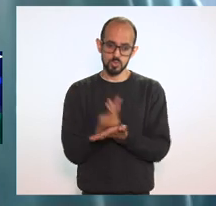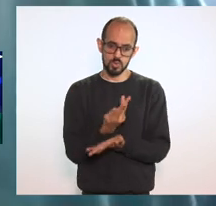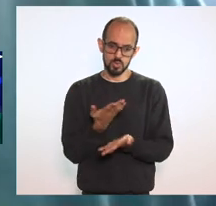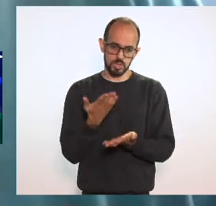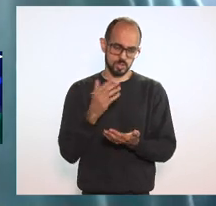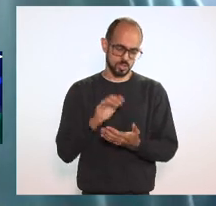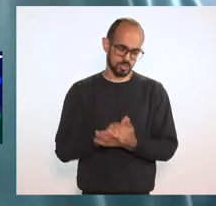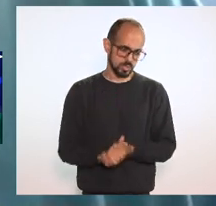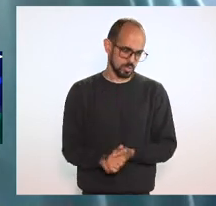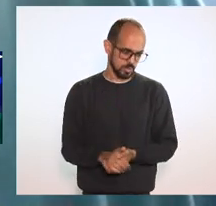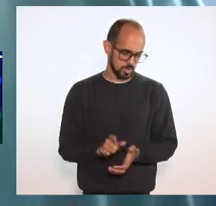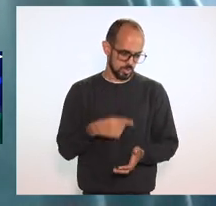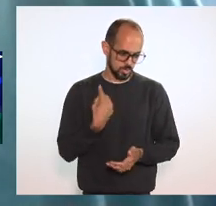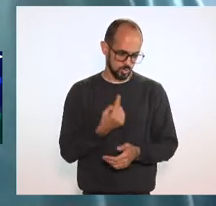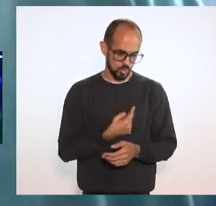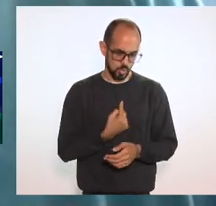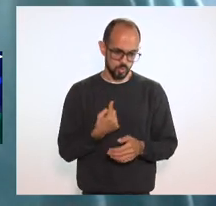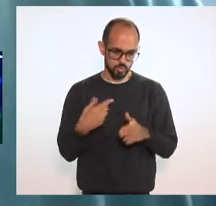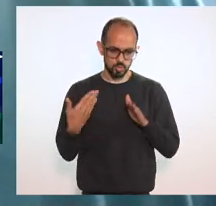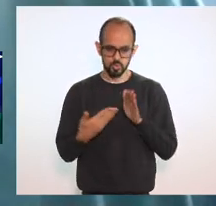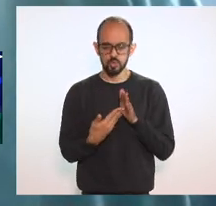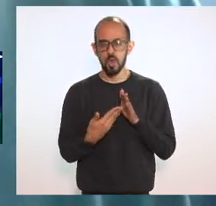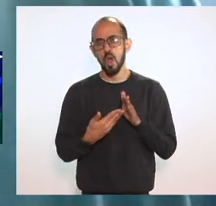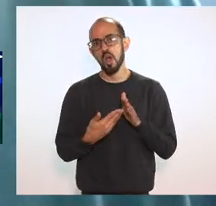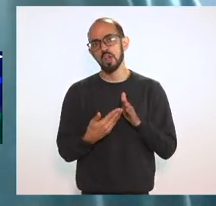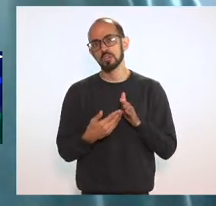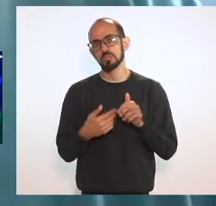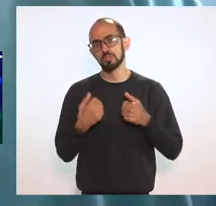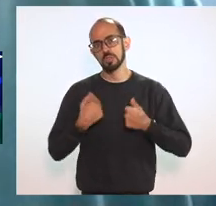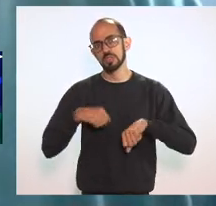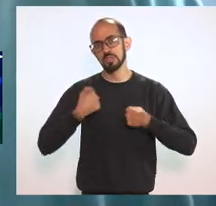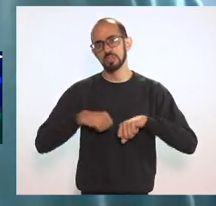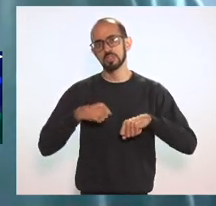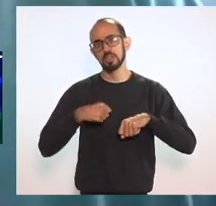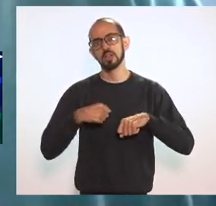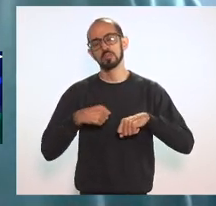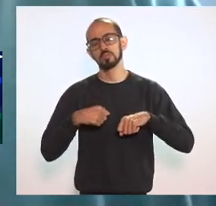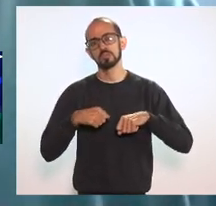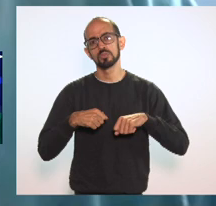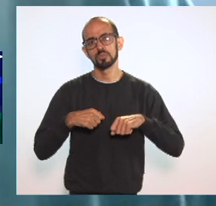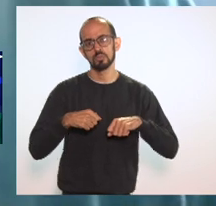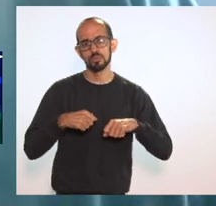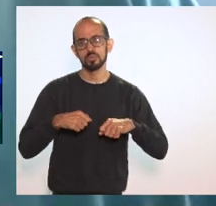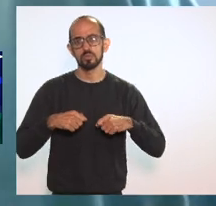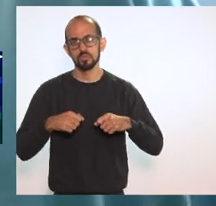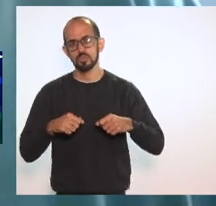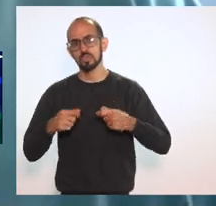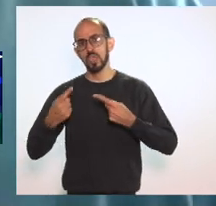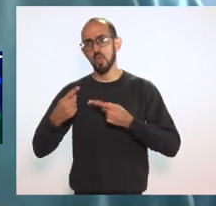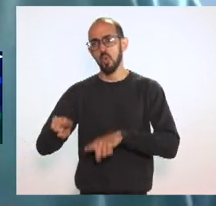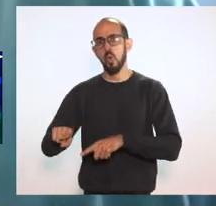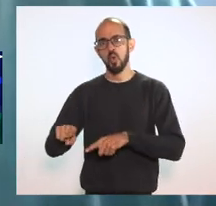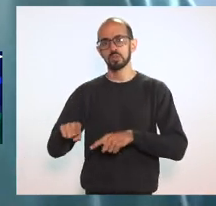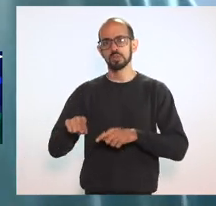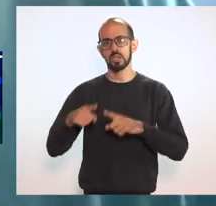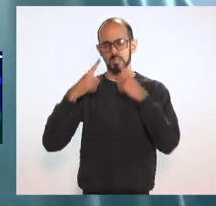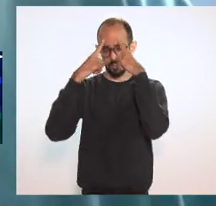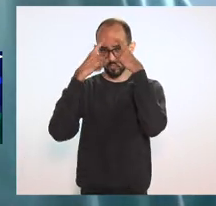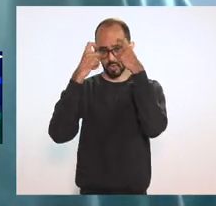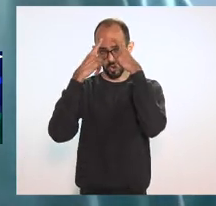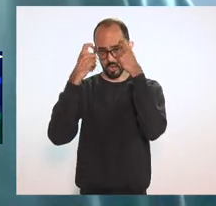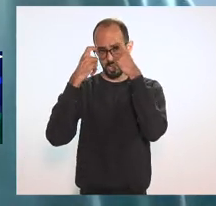insurgido contra o ódio a intolerância e as incitação à violência